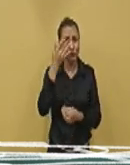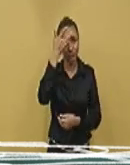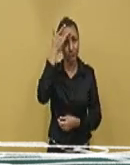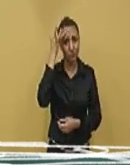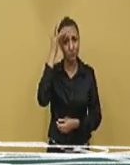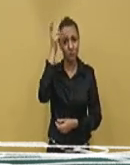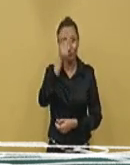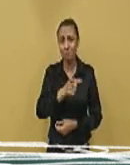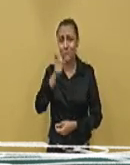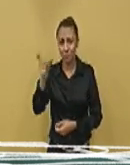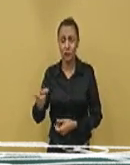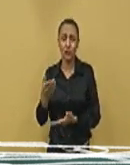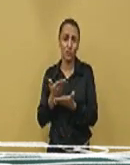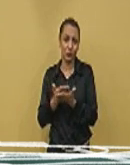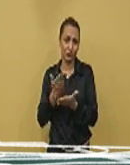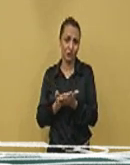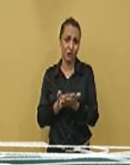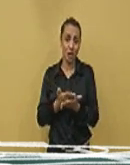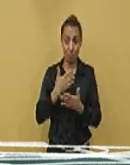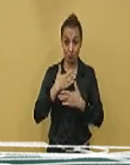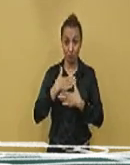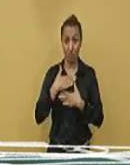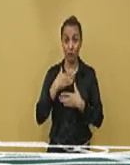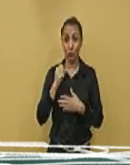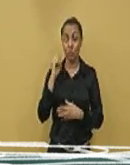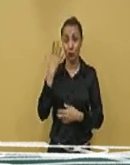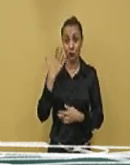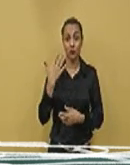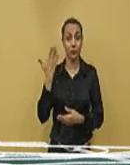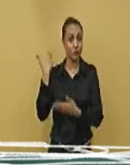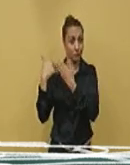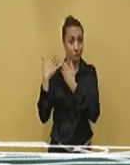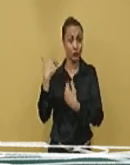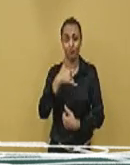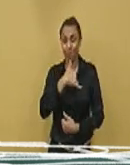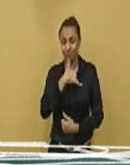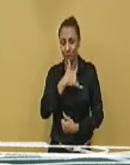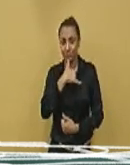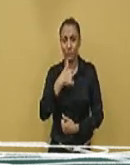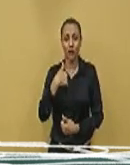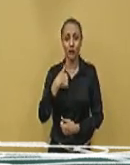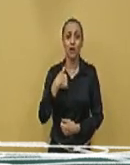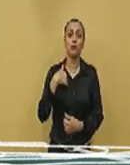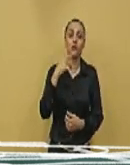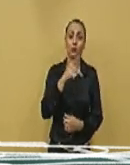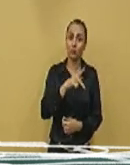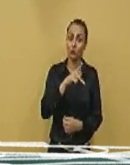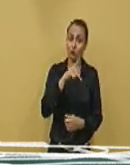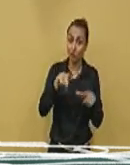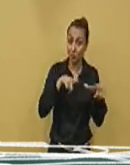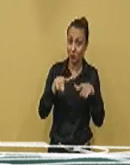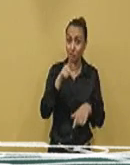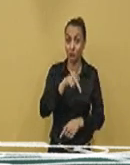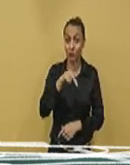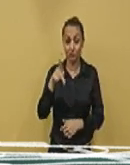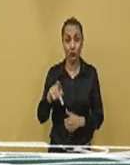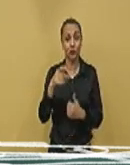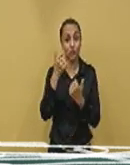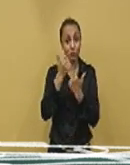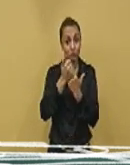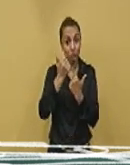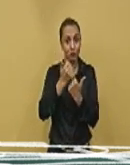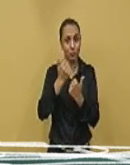né, como que eu consegui resolver isso? Infelizmente, tendo que trabalhar como professor substituto à noite na periferia de São Paulo,